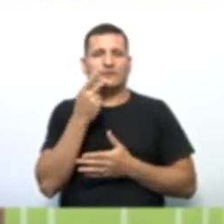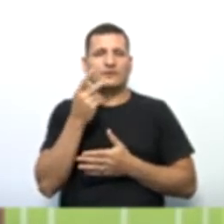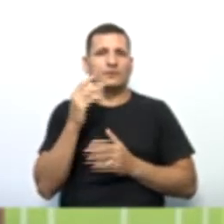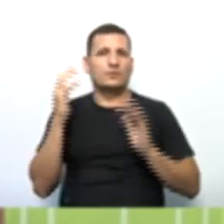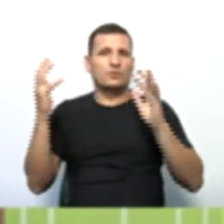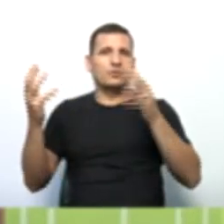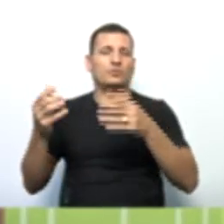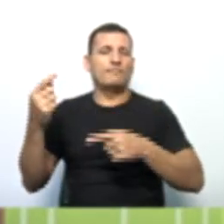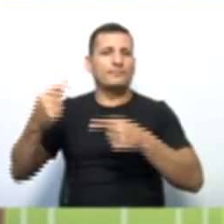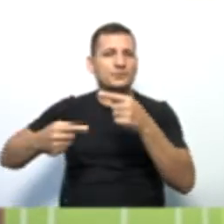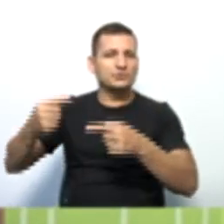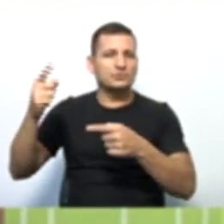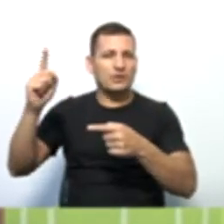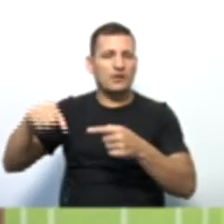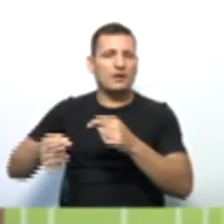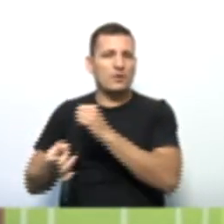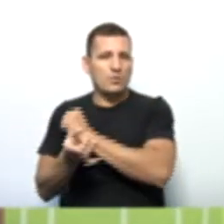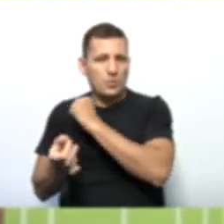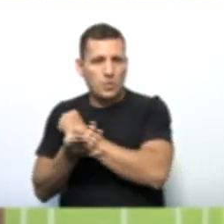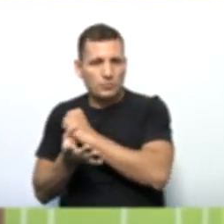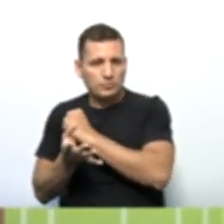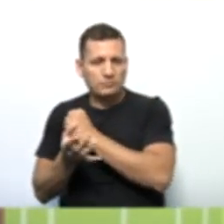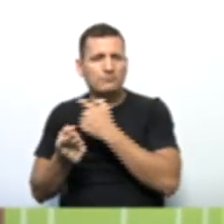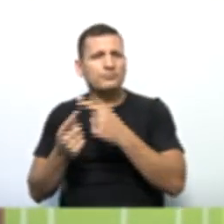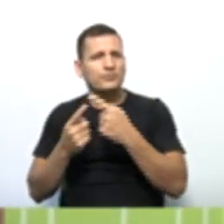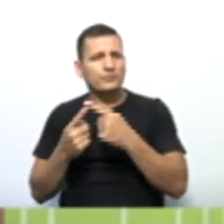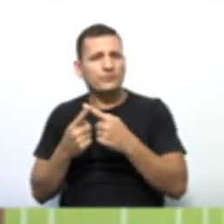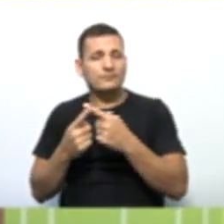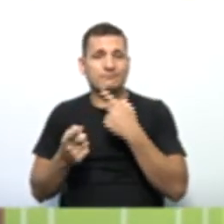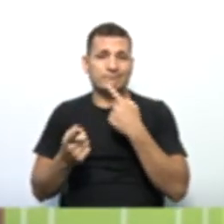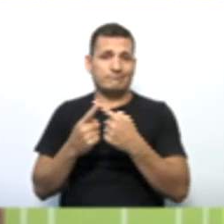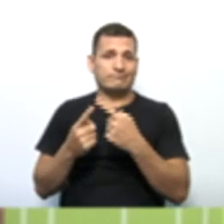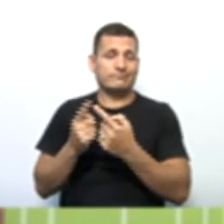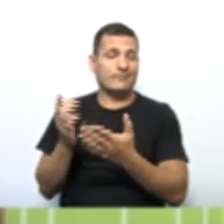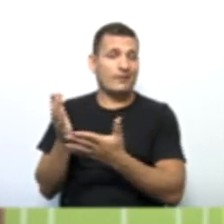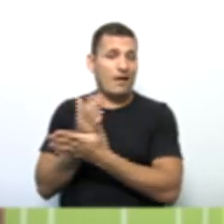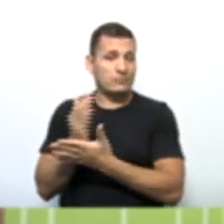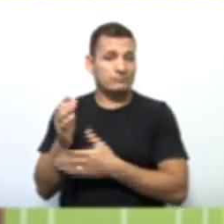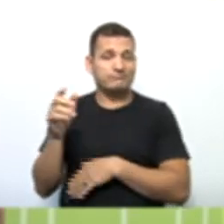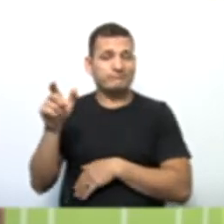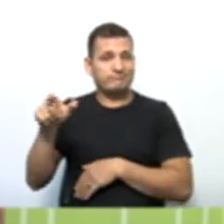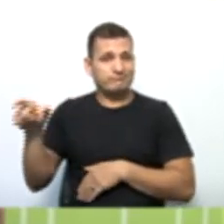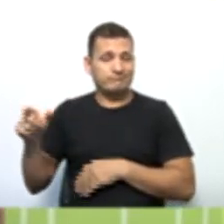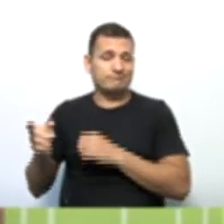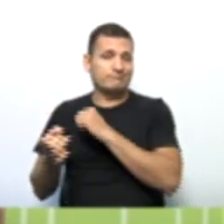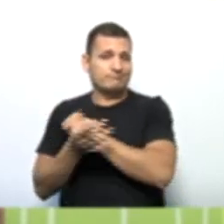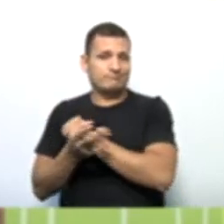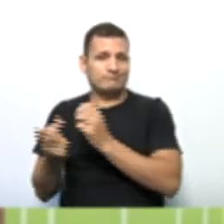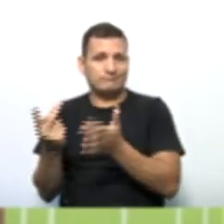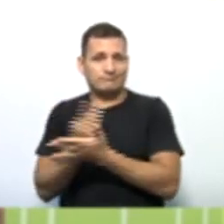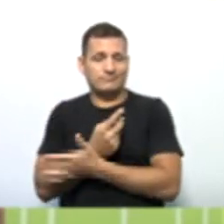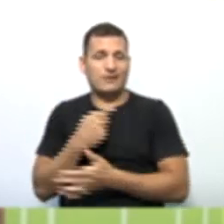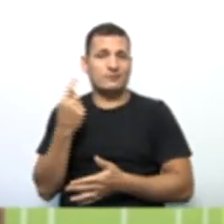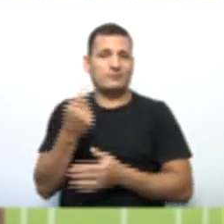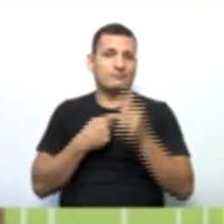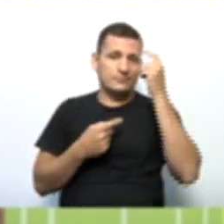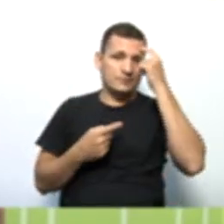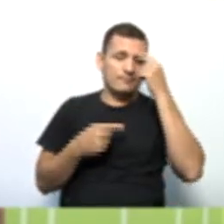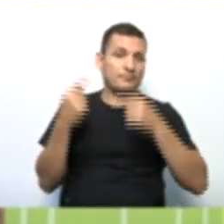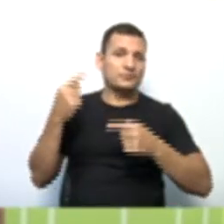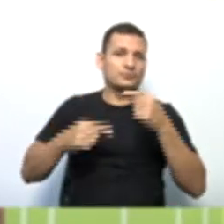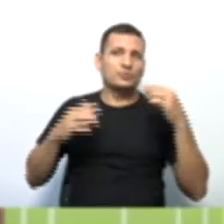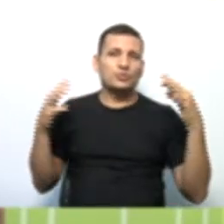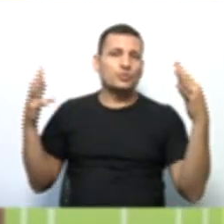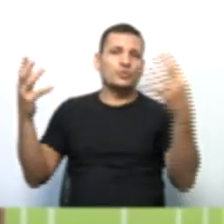corrupto. Porque a gente tem essa ideia. Porque alguns membros dessa categoria foram corruptos, e aí a gente estende essa ideia para toda